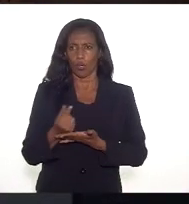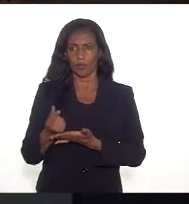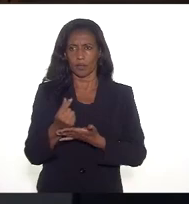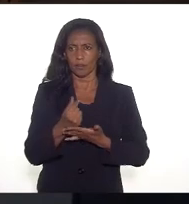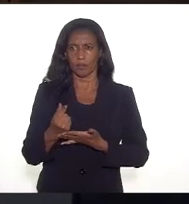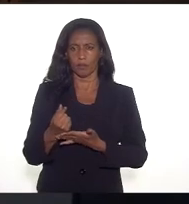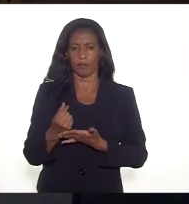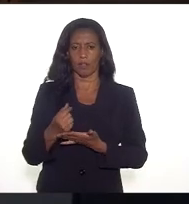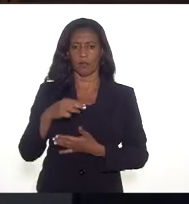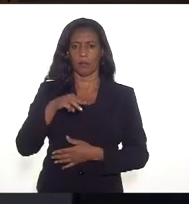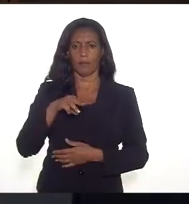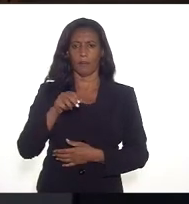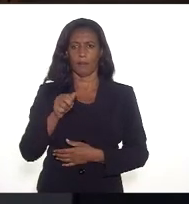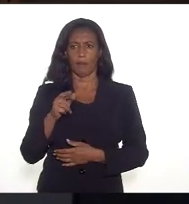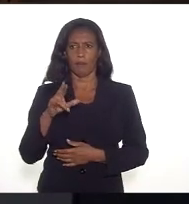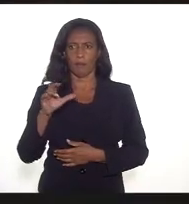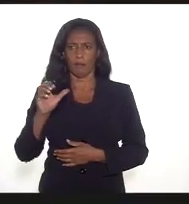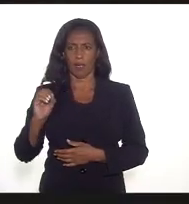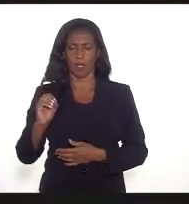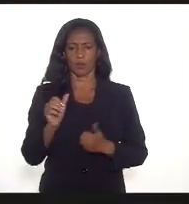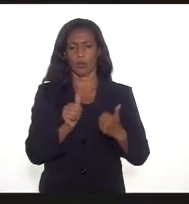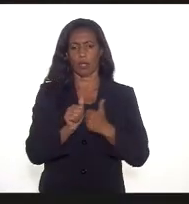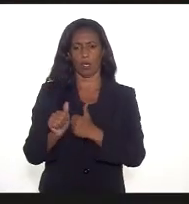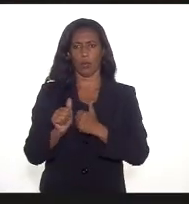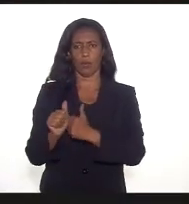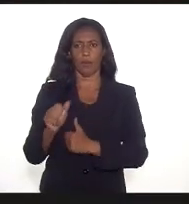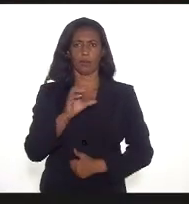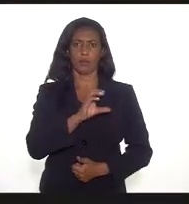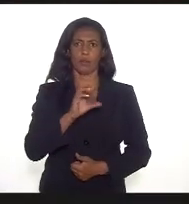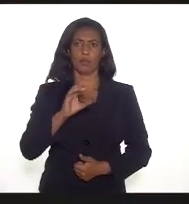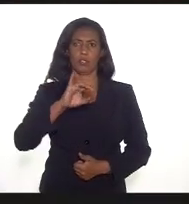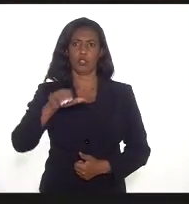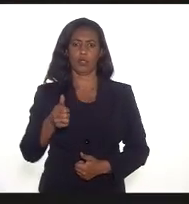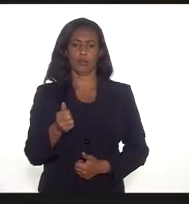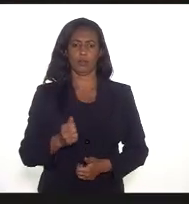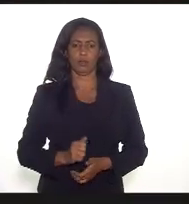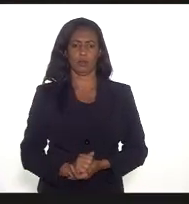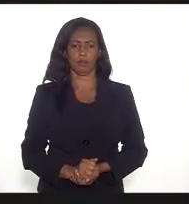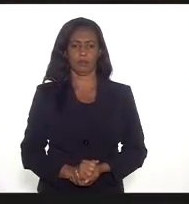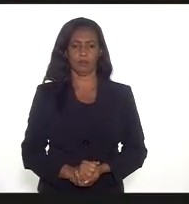Canella. Acompanho a CCJ, senhor presidente.